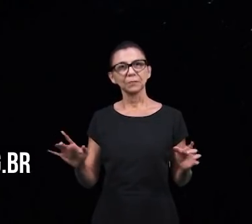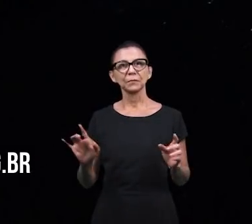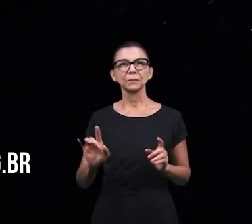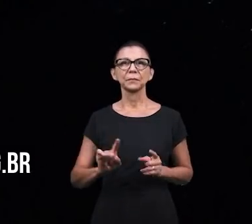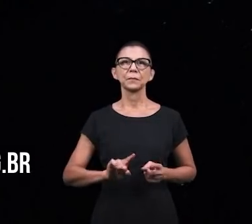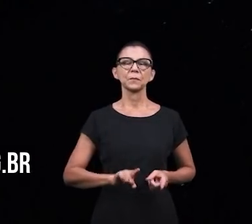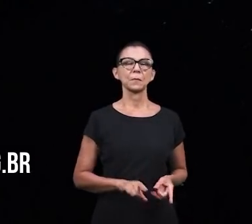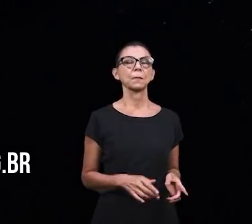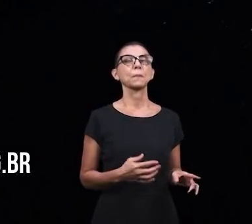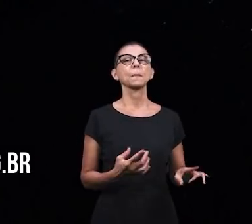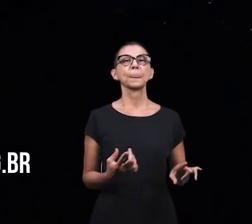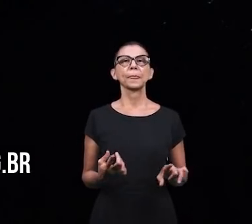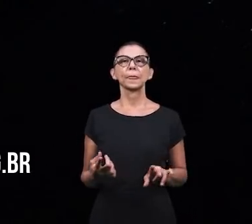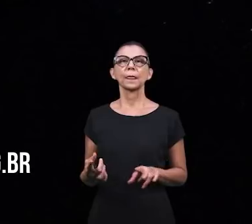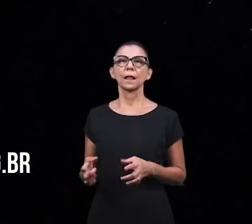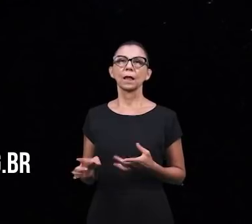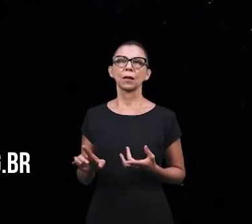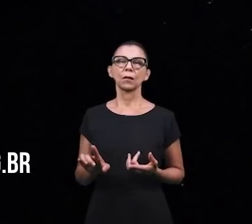jardim.